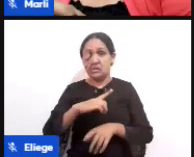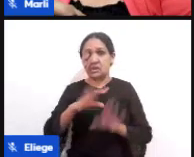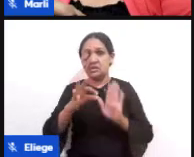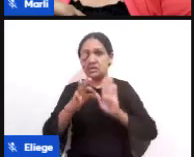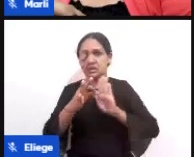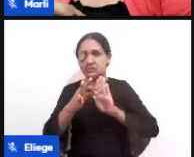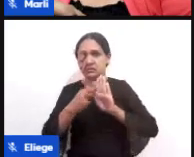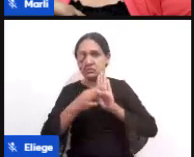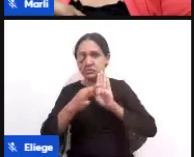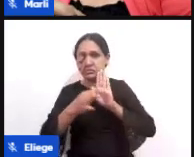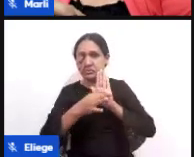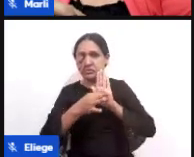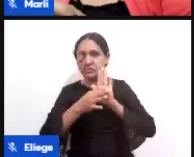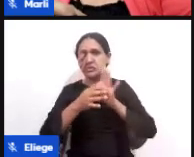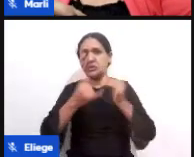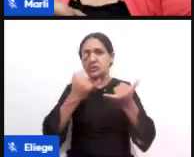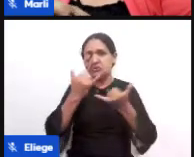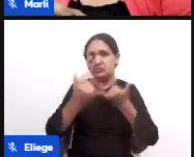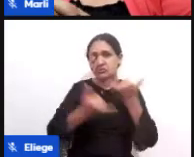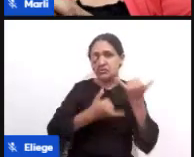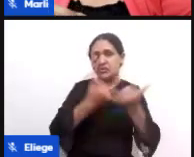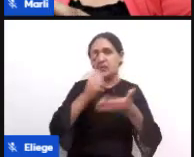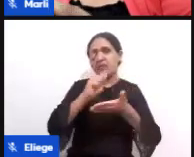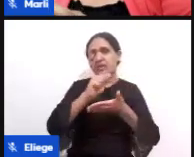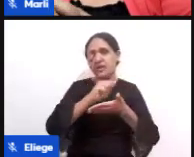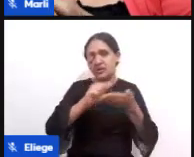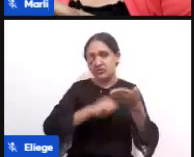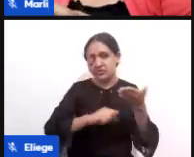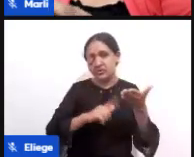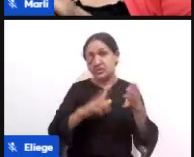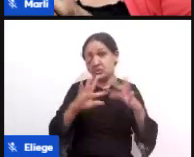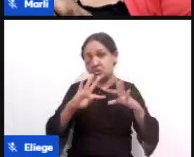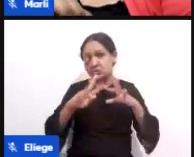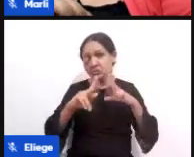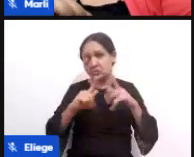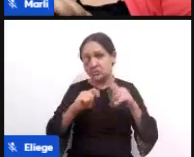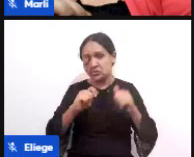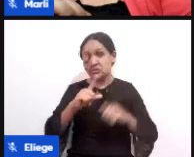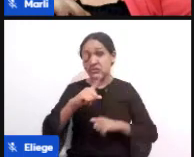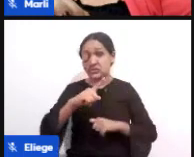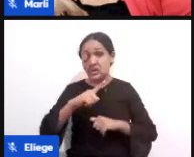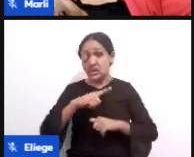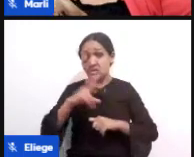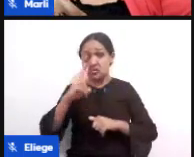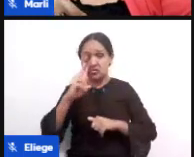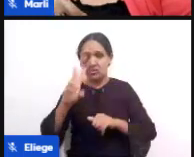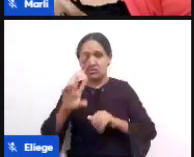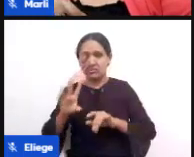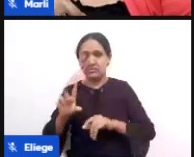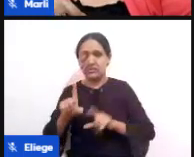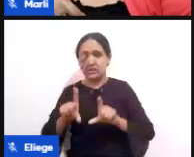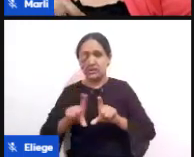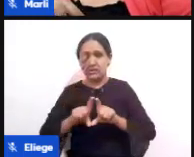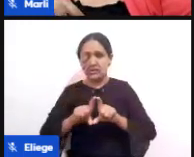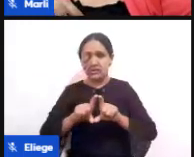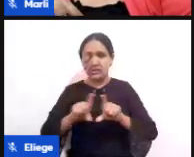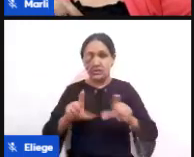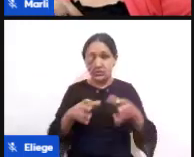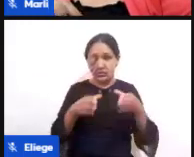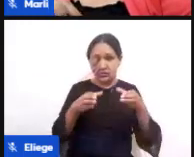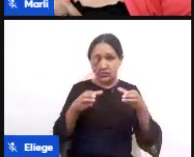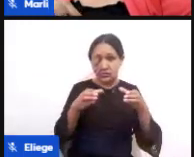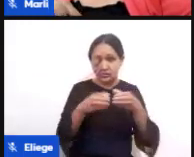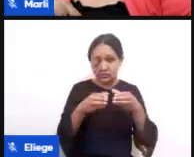sugestões de jogos, de atividades, estão todos lá disponíveis, é só acessar a equipe do segundo ano lá,